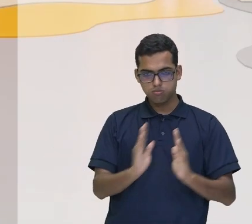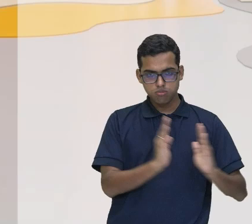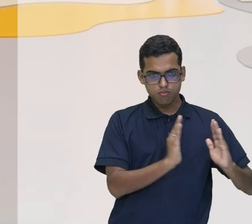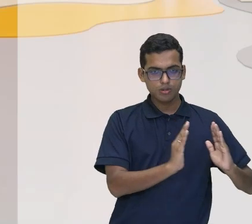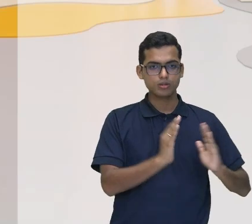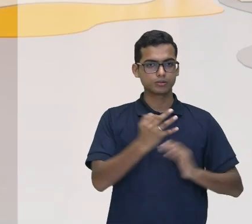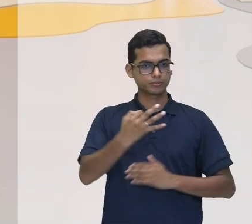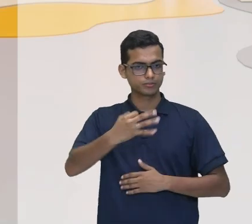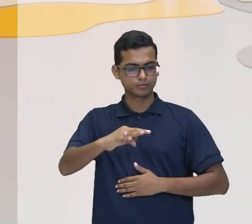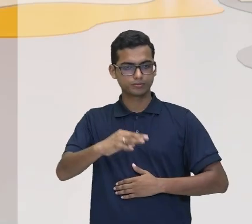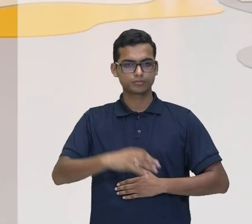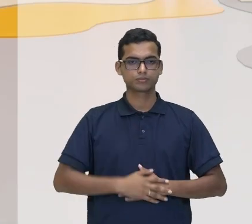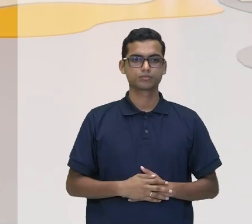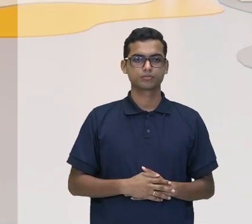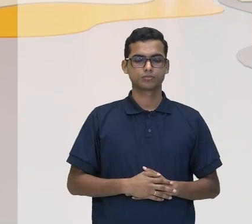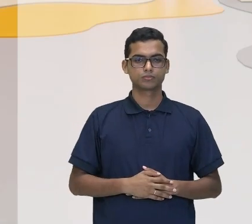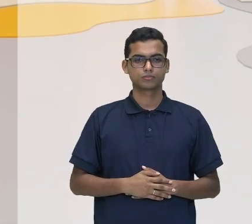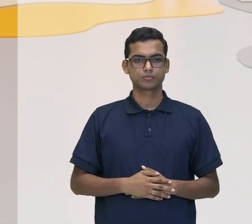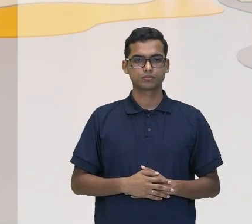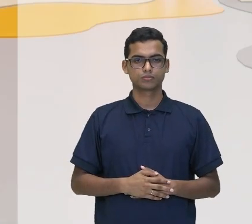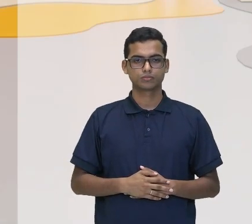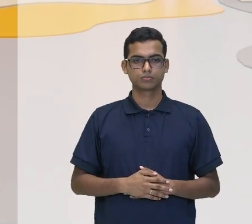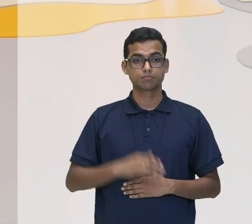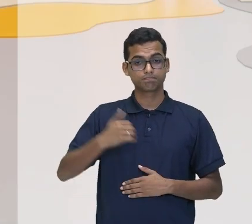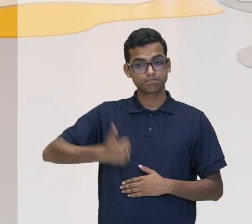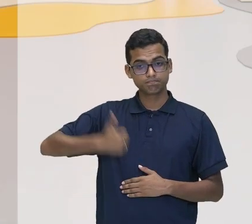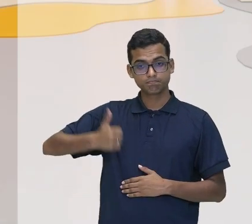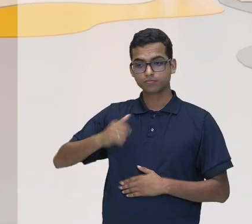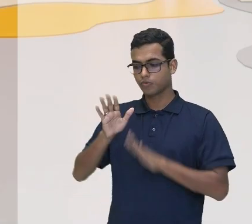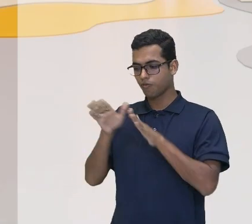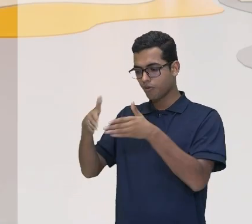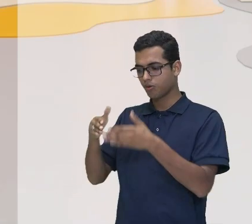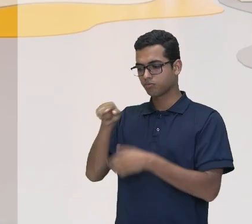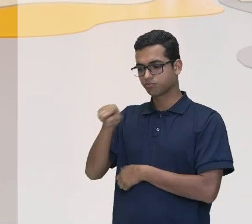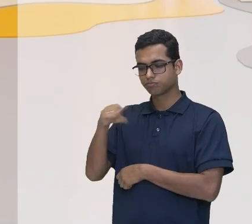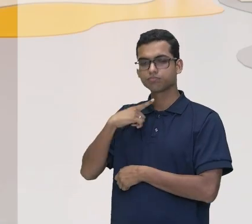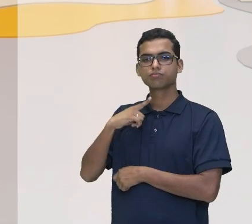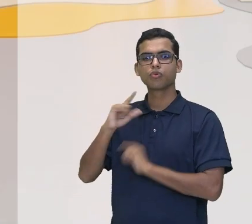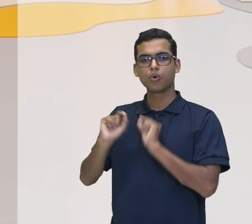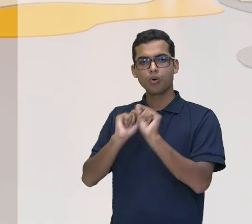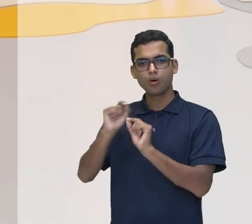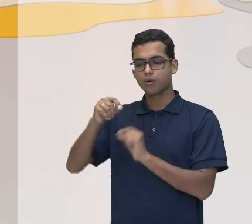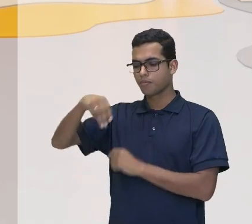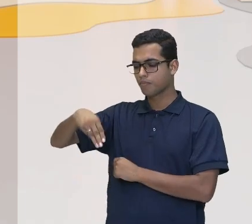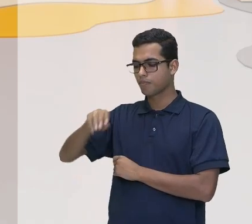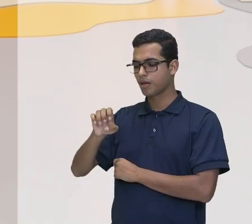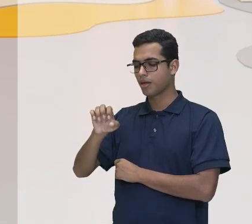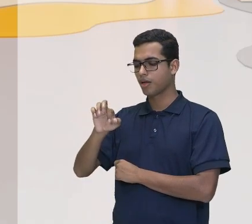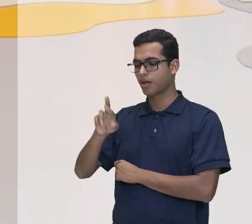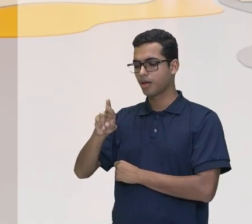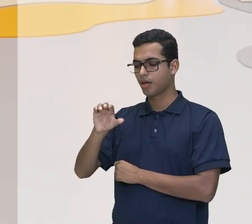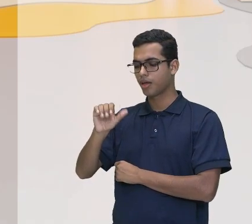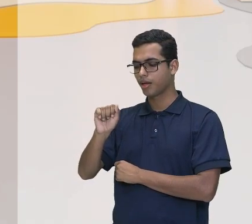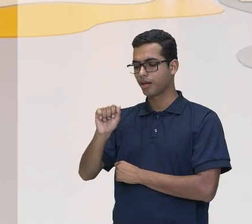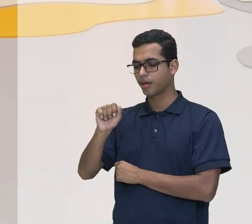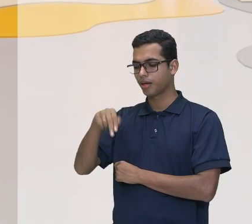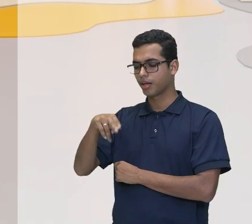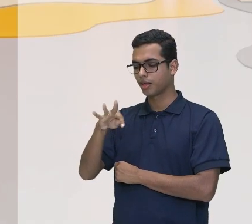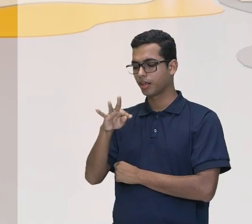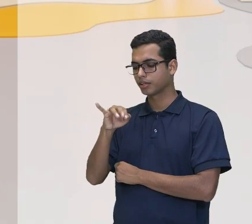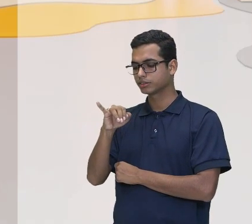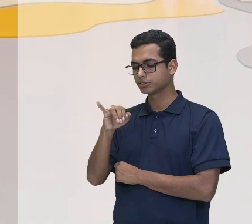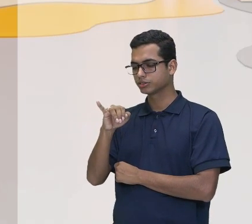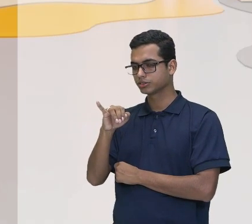um pouco com vocês sobre o mercantilismo, que foi tão importante e foi mais ou menos ali a base, né,